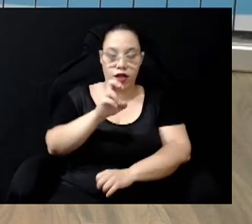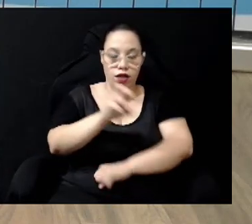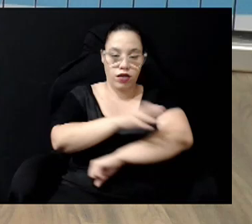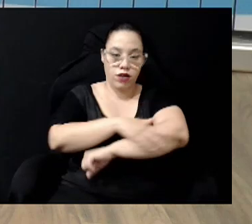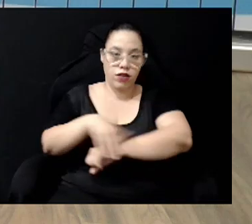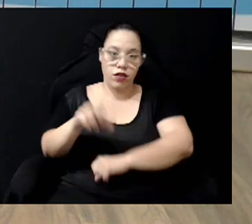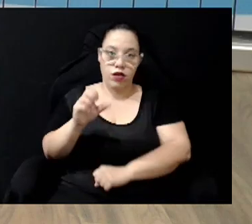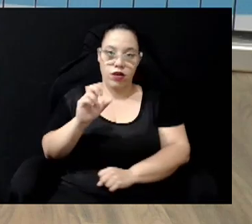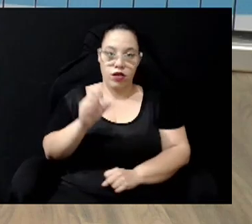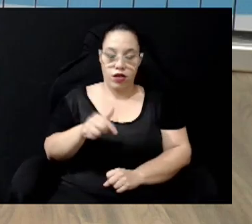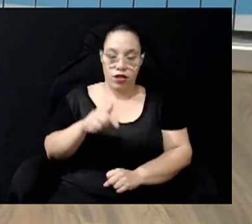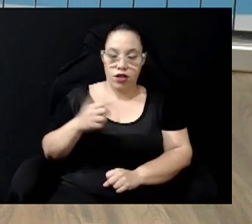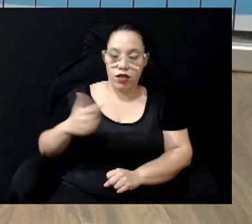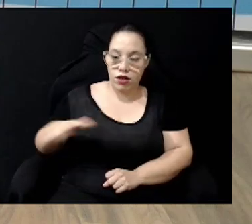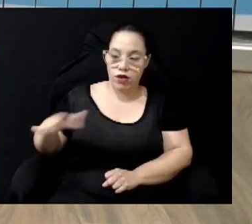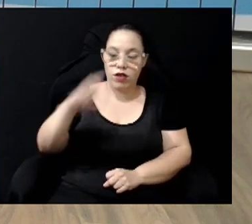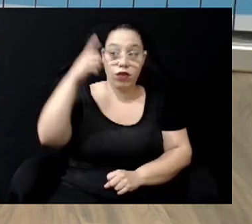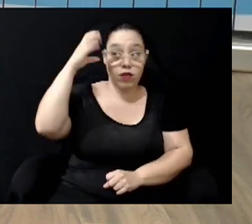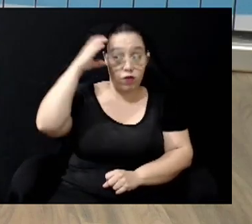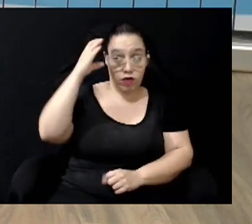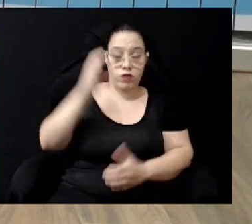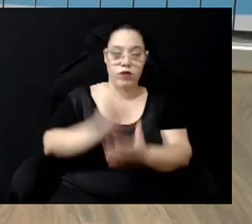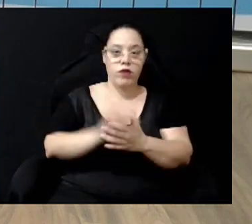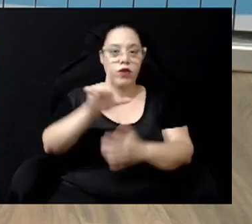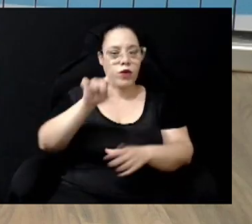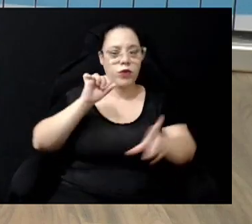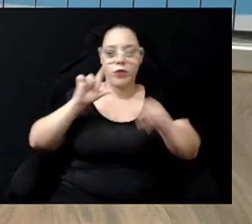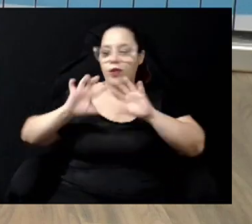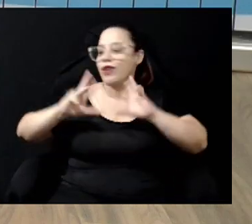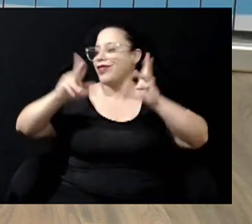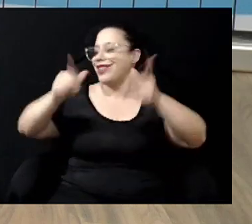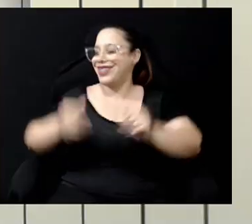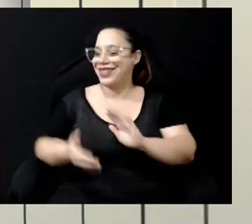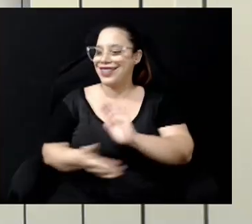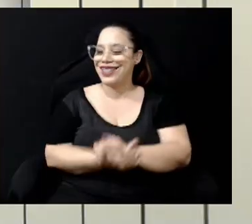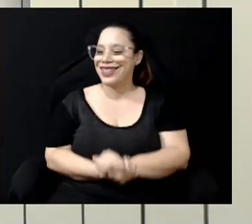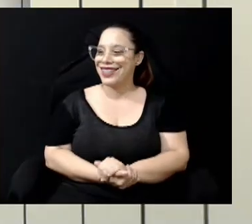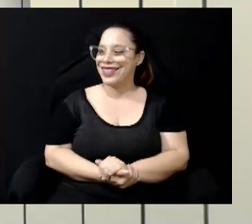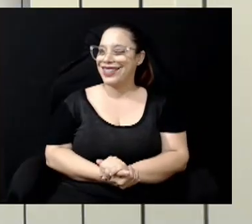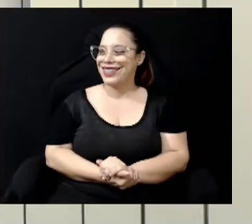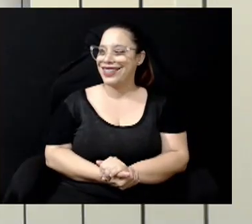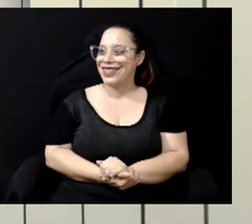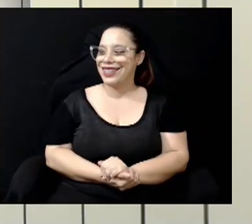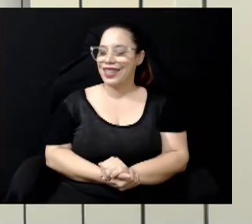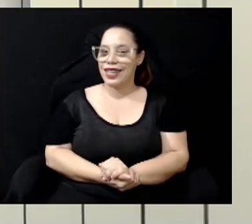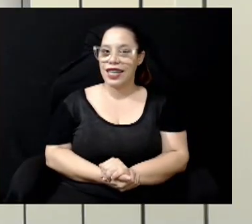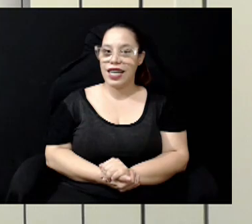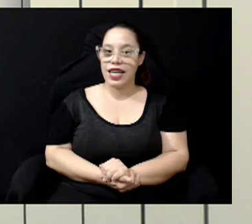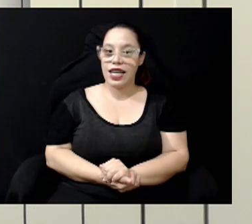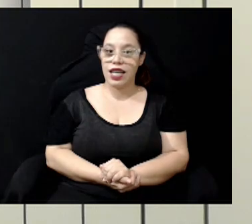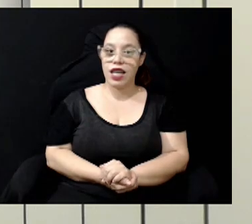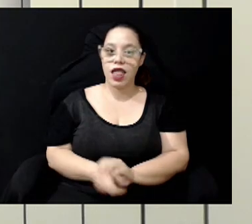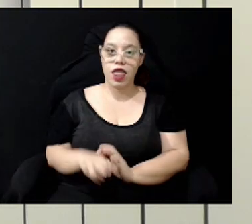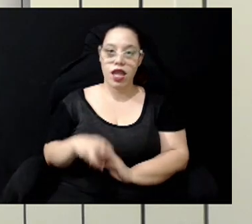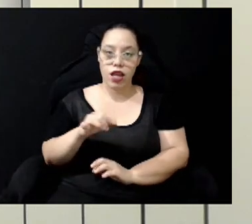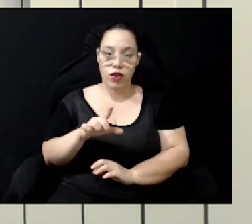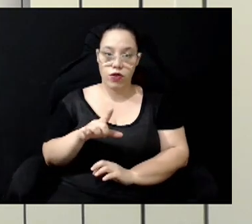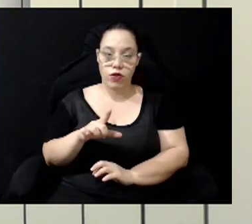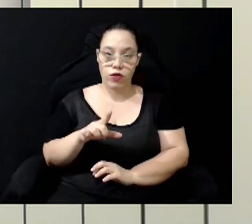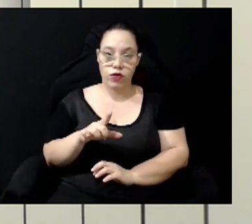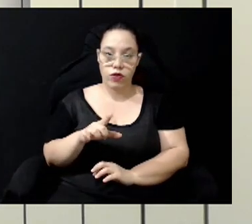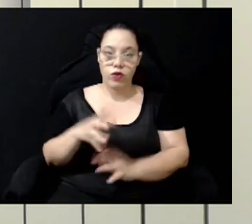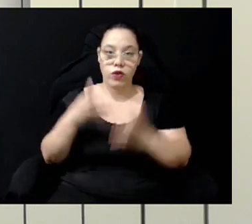do Taquaral. Olha, tem opção para todo mundo então, hein? Programa Ser Sol da Prefeitura de Campinas arrecada